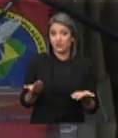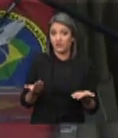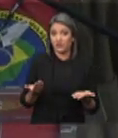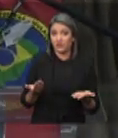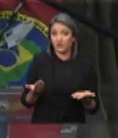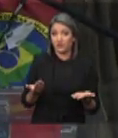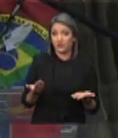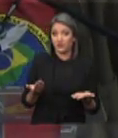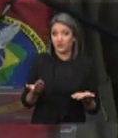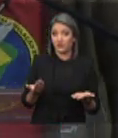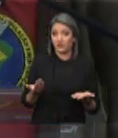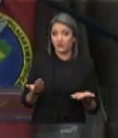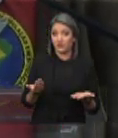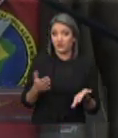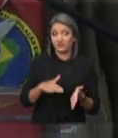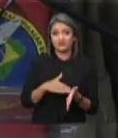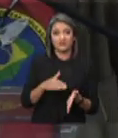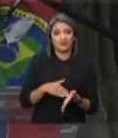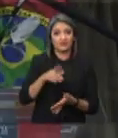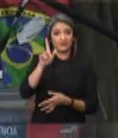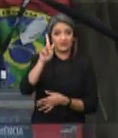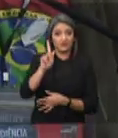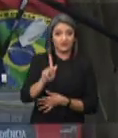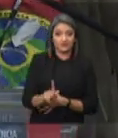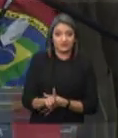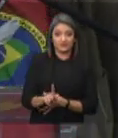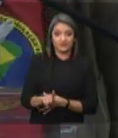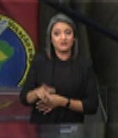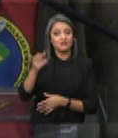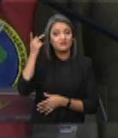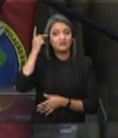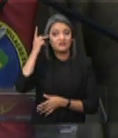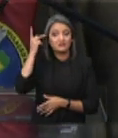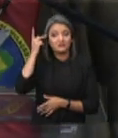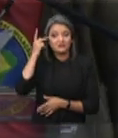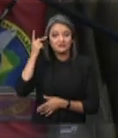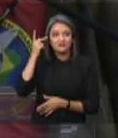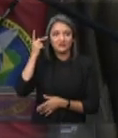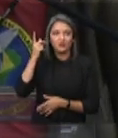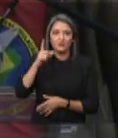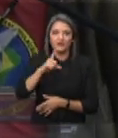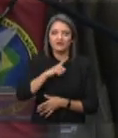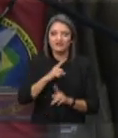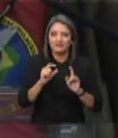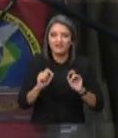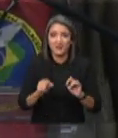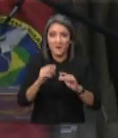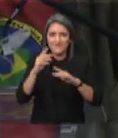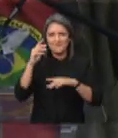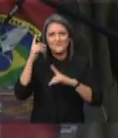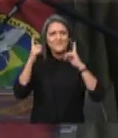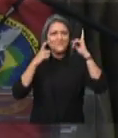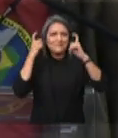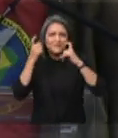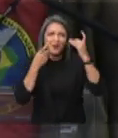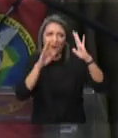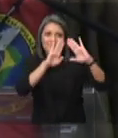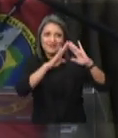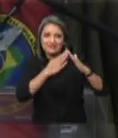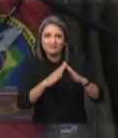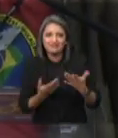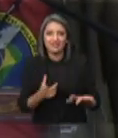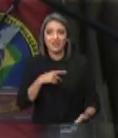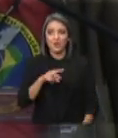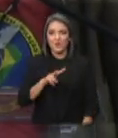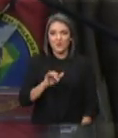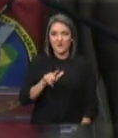da gestão de São Paulo tá a preocupação é fazer um gueto uma vila